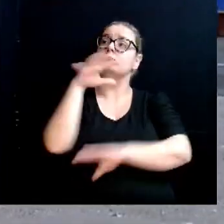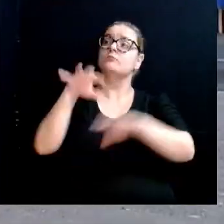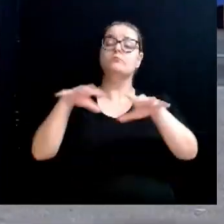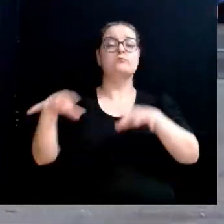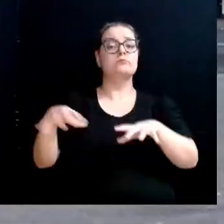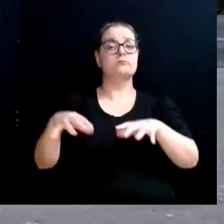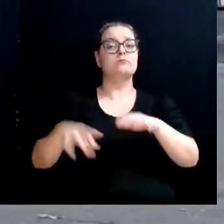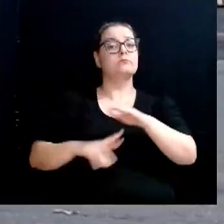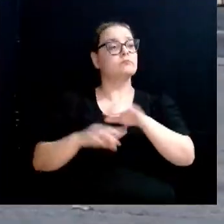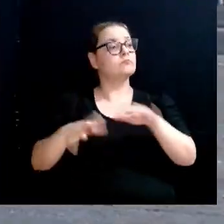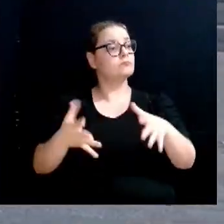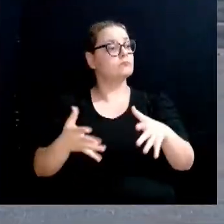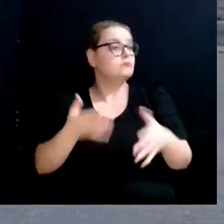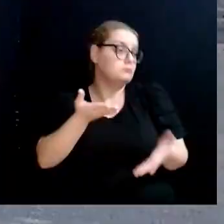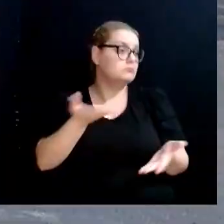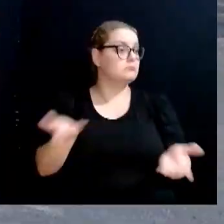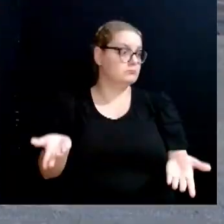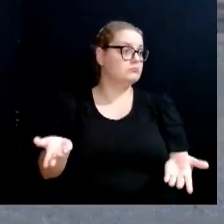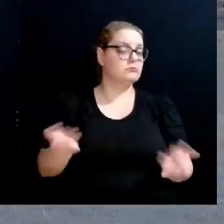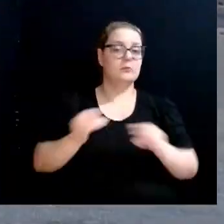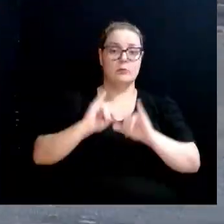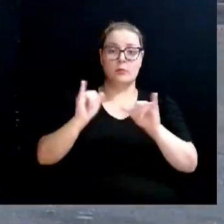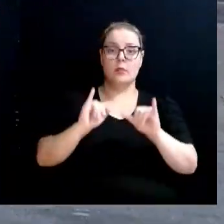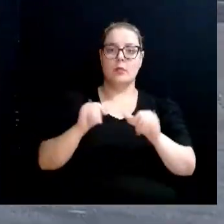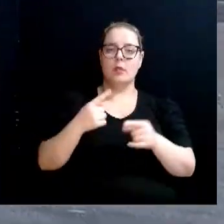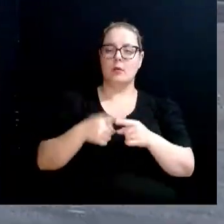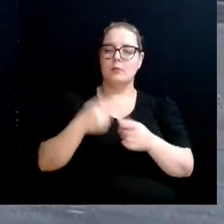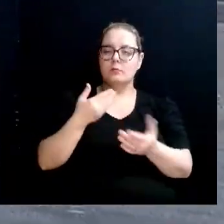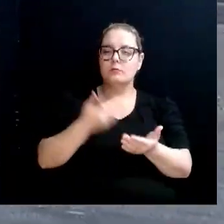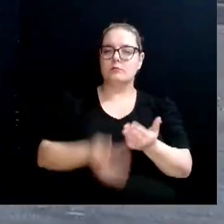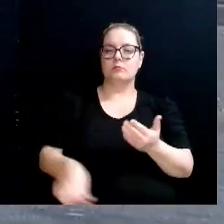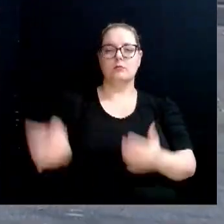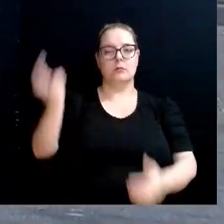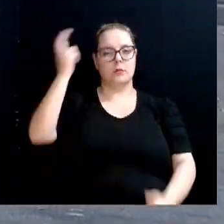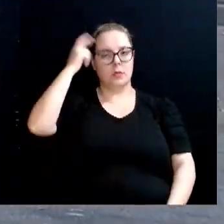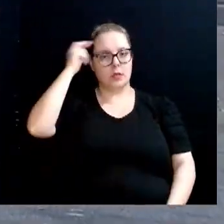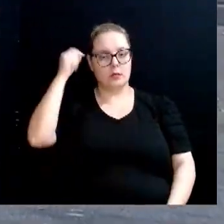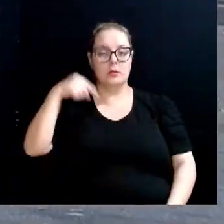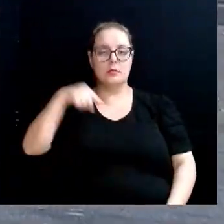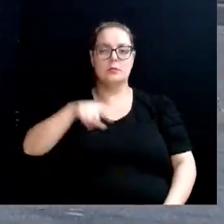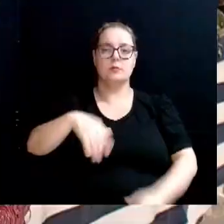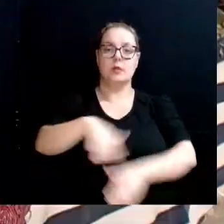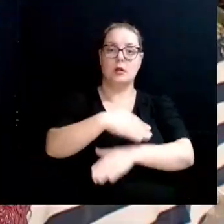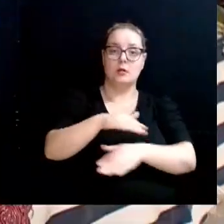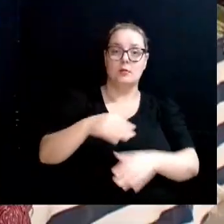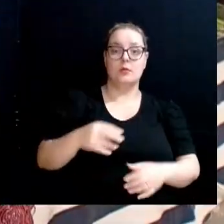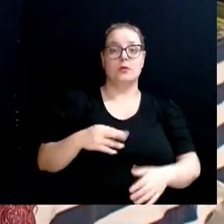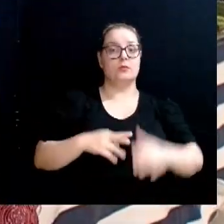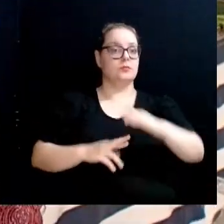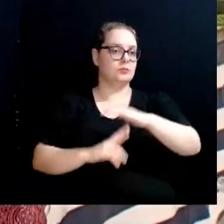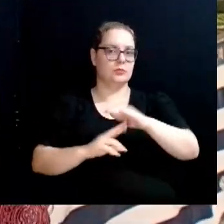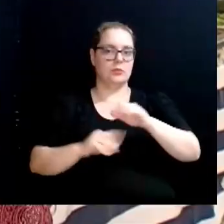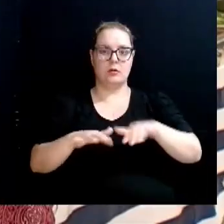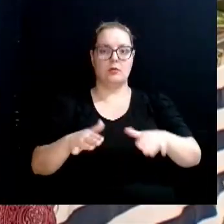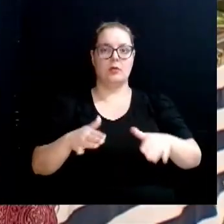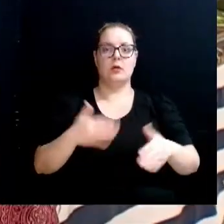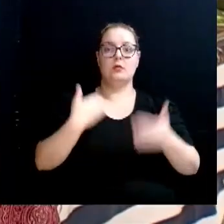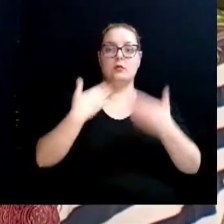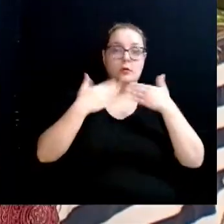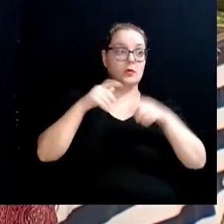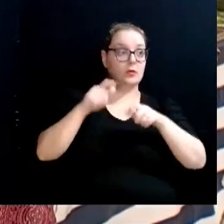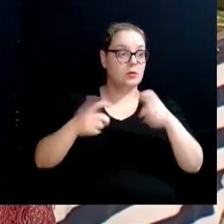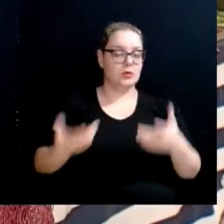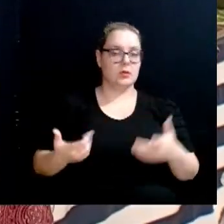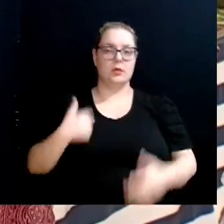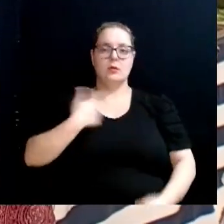porque a gente foi perdendo essa cultura de ir pra rua, né, de ir pra feira, de conversar com as pessoas. Foi tudo... a gente vive uma cultura